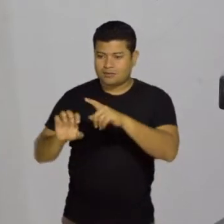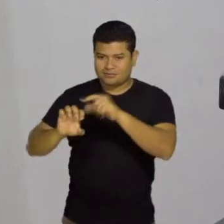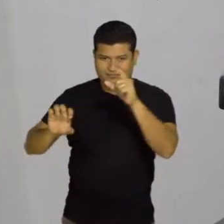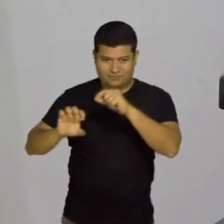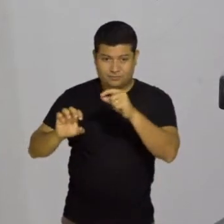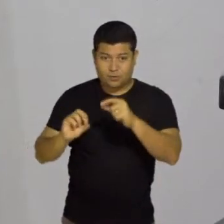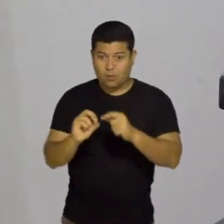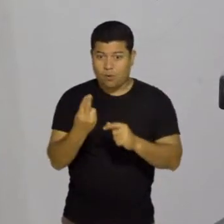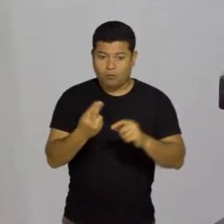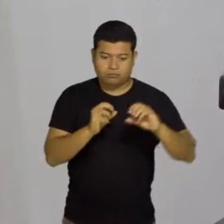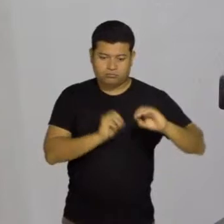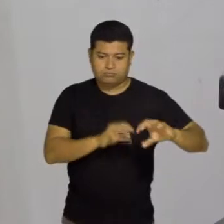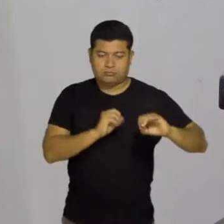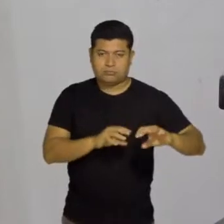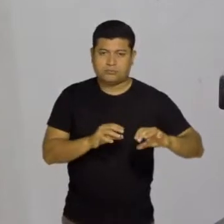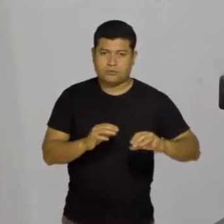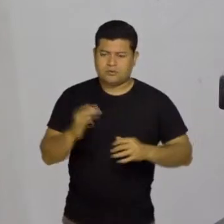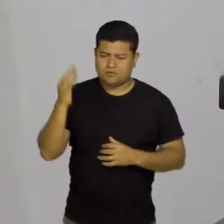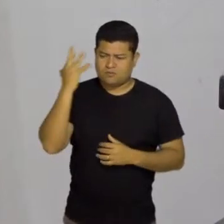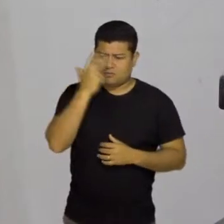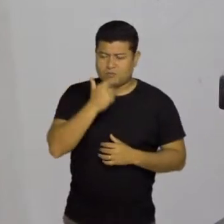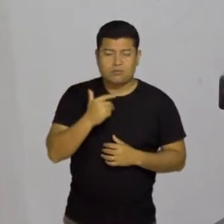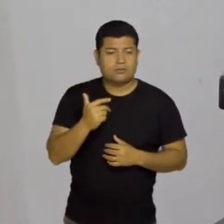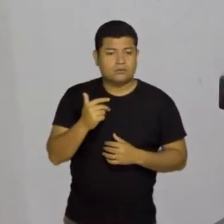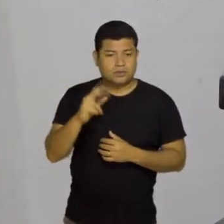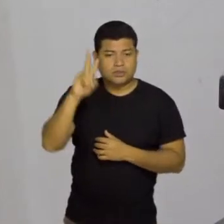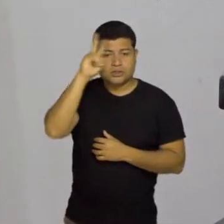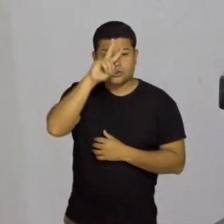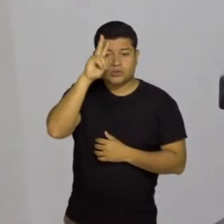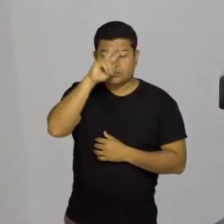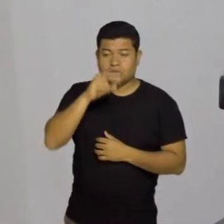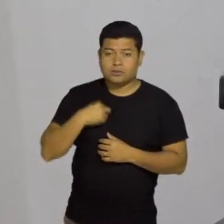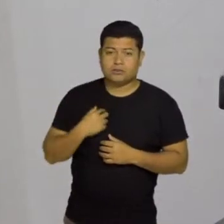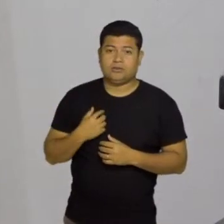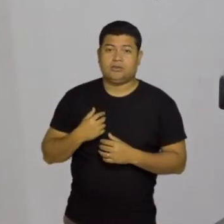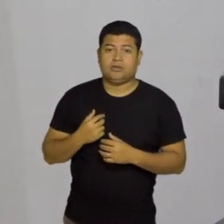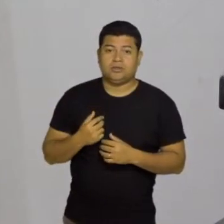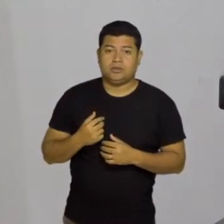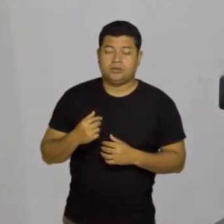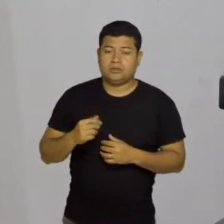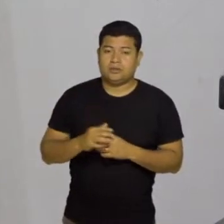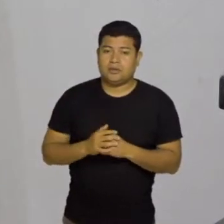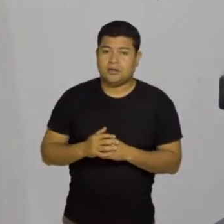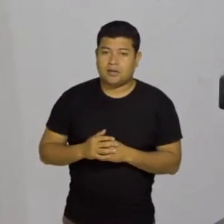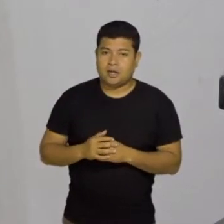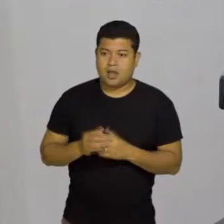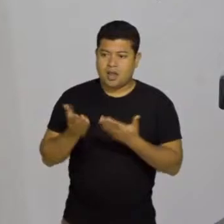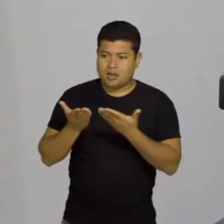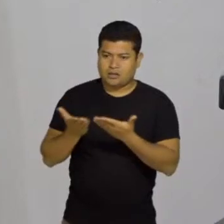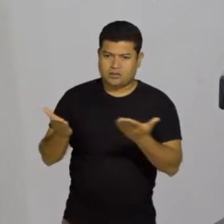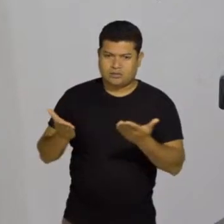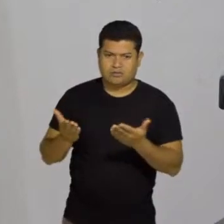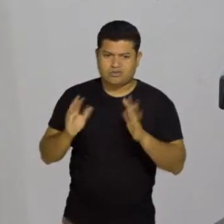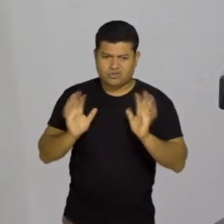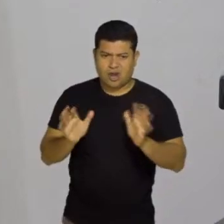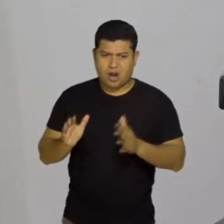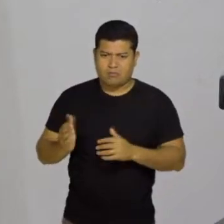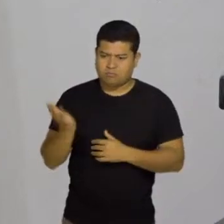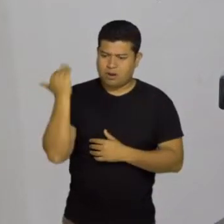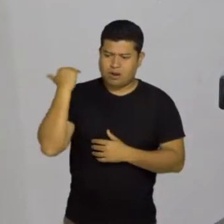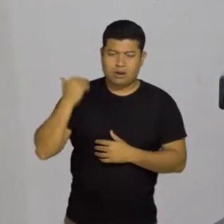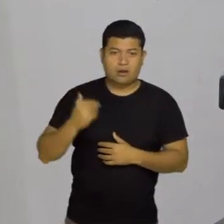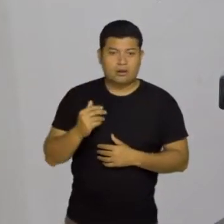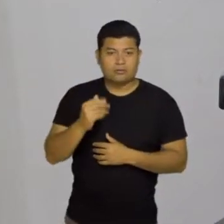Com belas histórias, nenhum deles, nenhum de nós, nasceu em berço de ouro. Todos